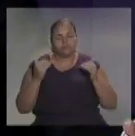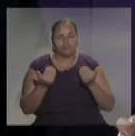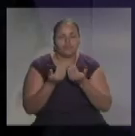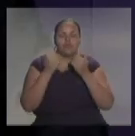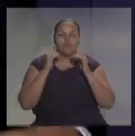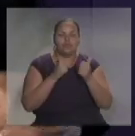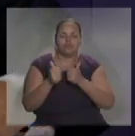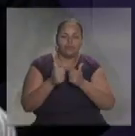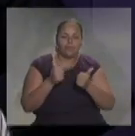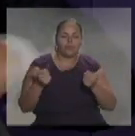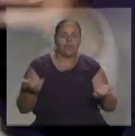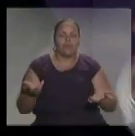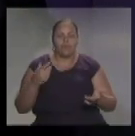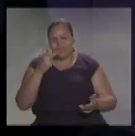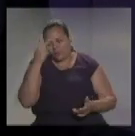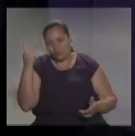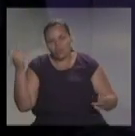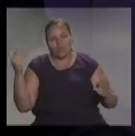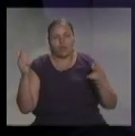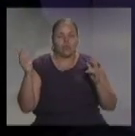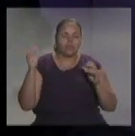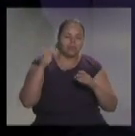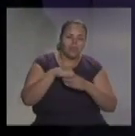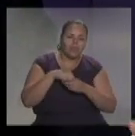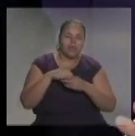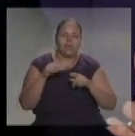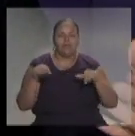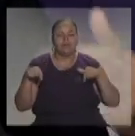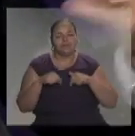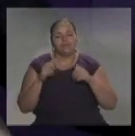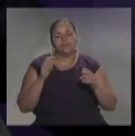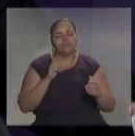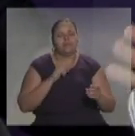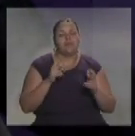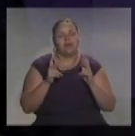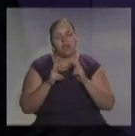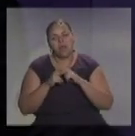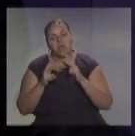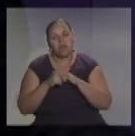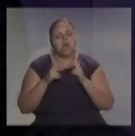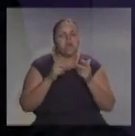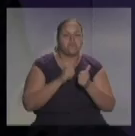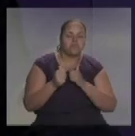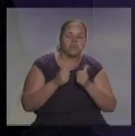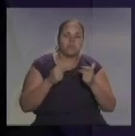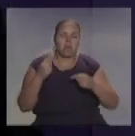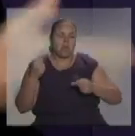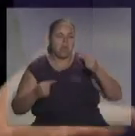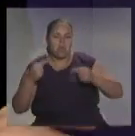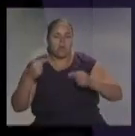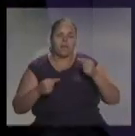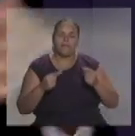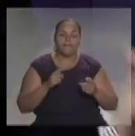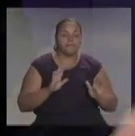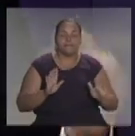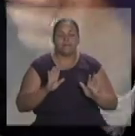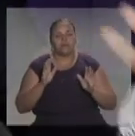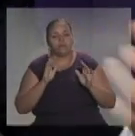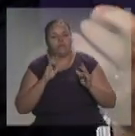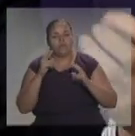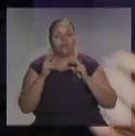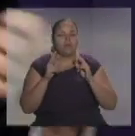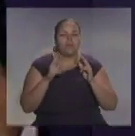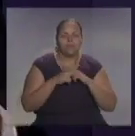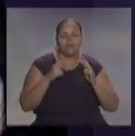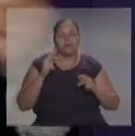de ver gente se degladiando, né, por causa de futebol. Claro que potencializa. Não é, o cara não